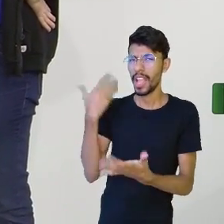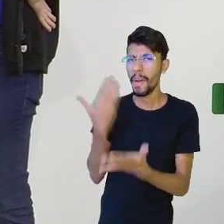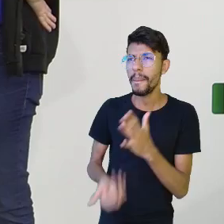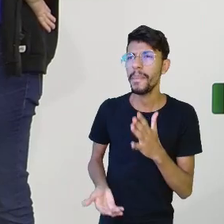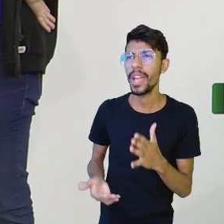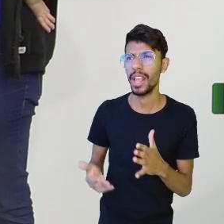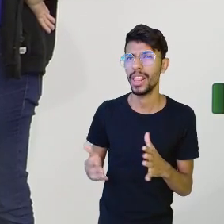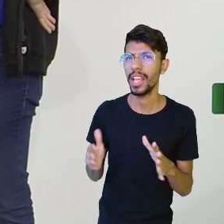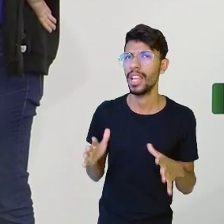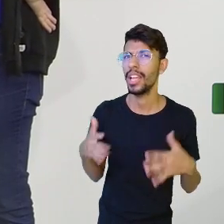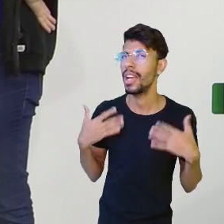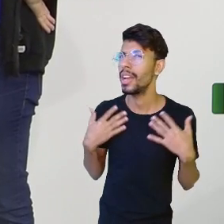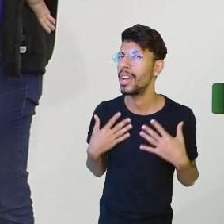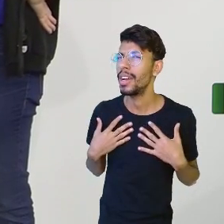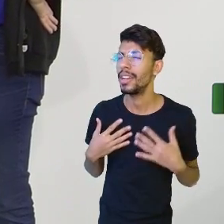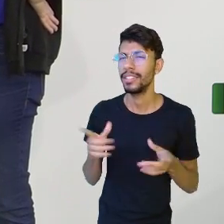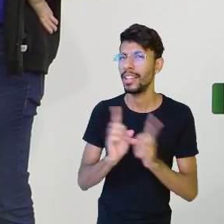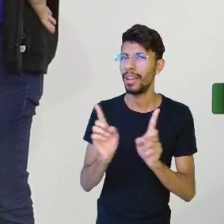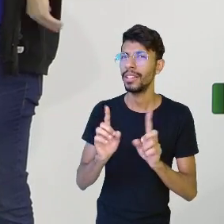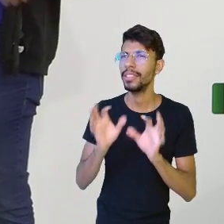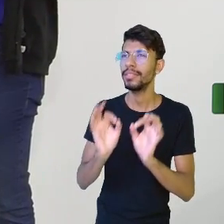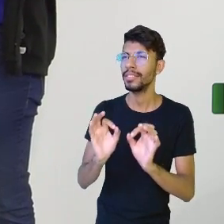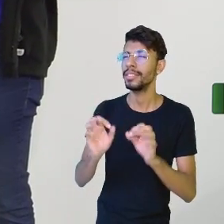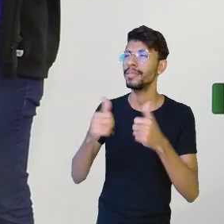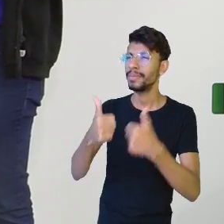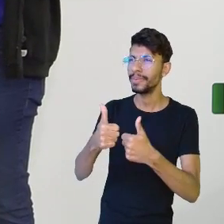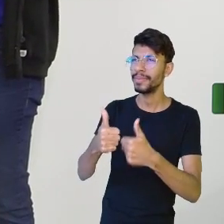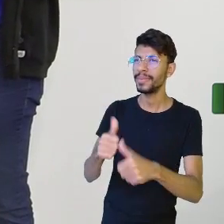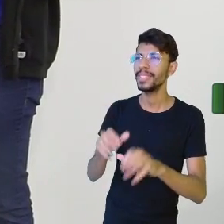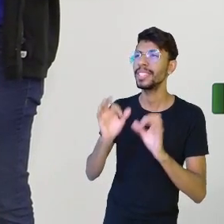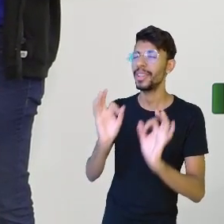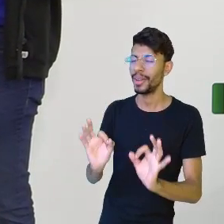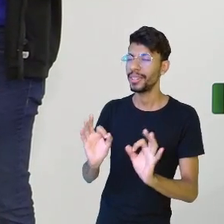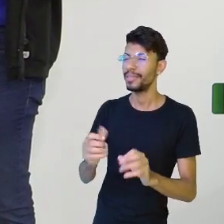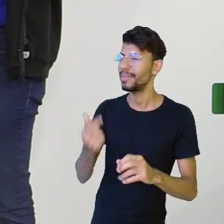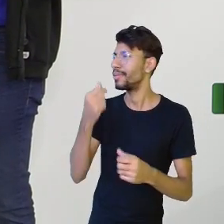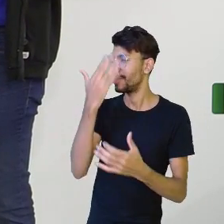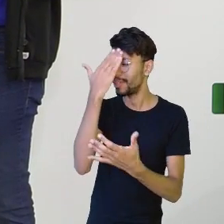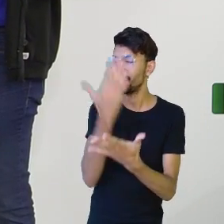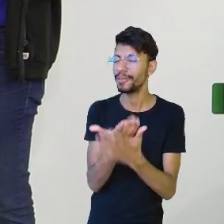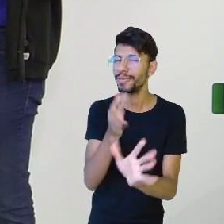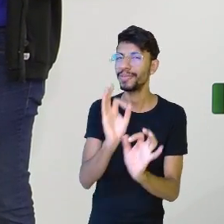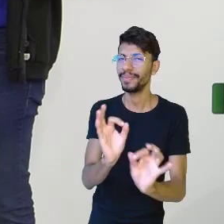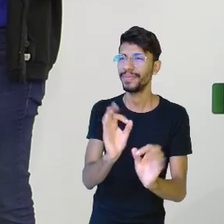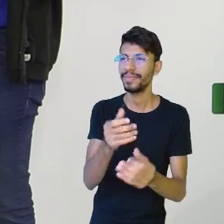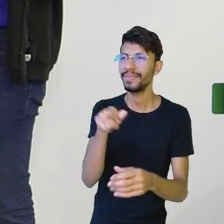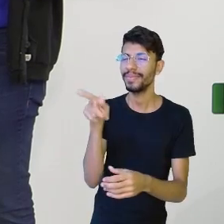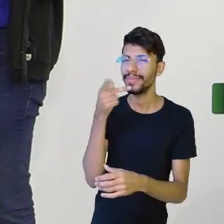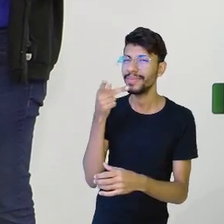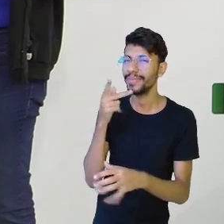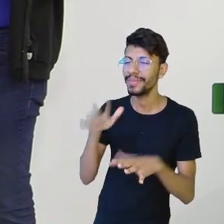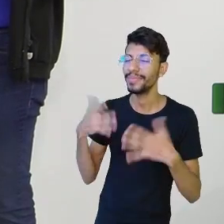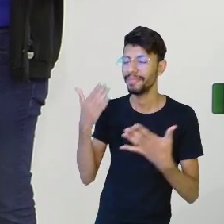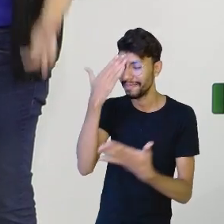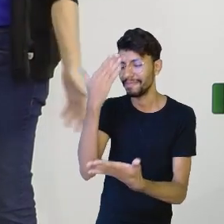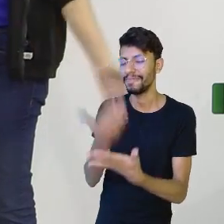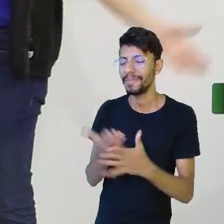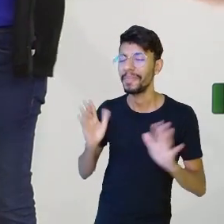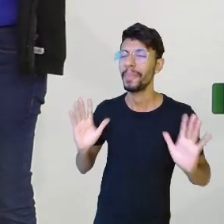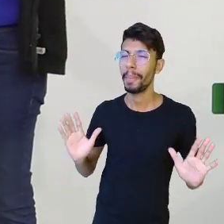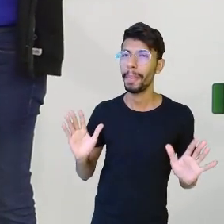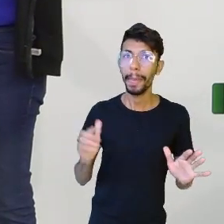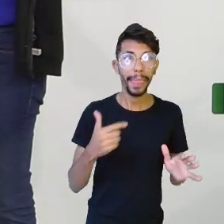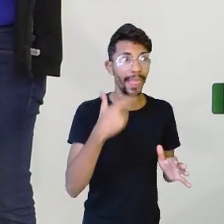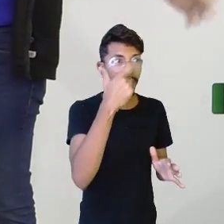o meu pódio hoje? Não, né? Tá certo. Tá Então vamos colocando em confiar, dúvida. né? Não, vamos confiar. Ela falou, vamos sou uma lá.